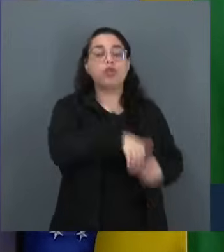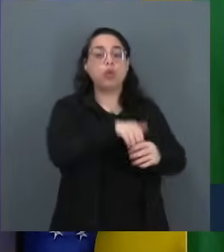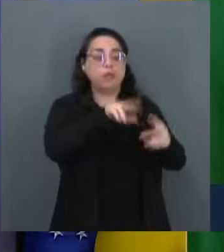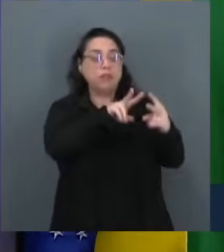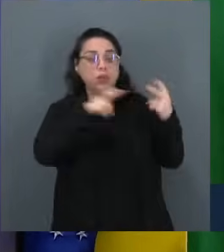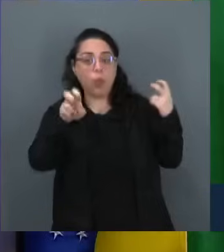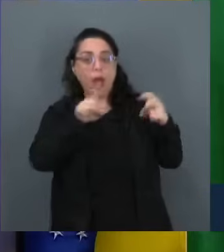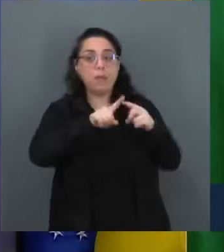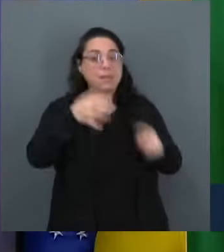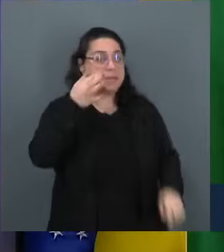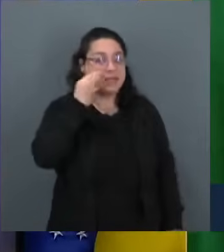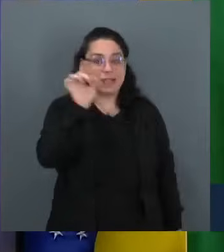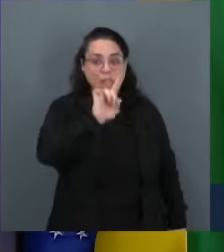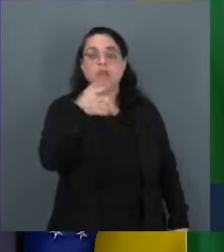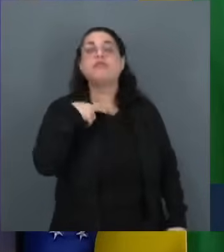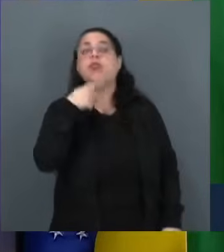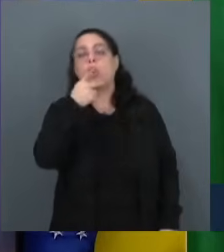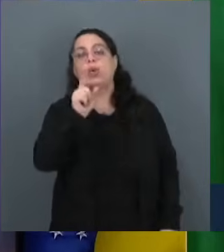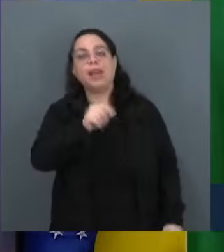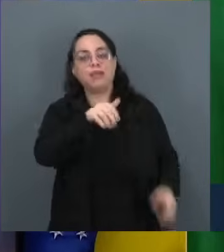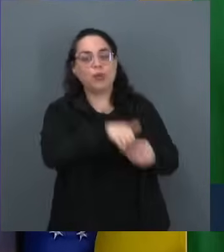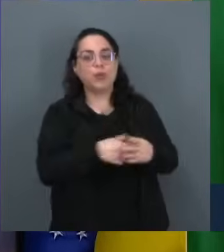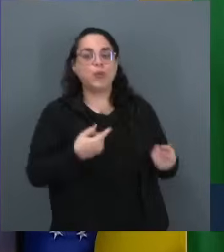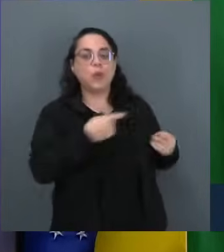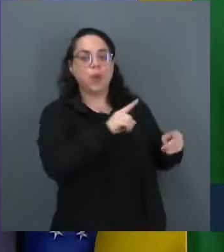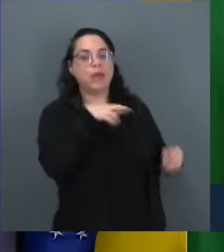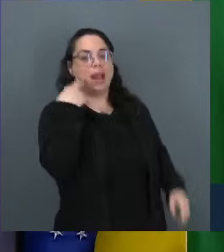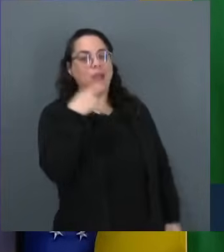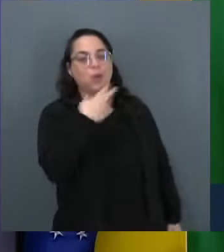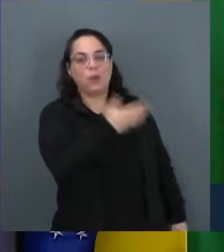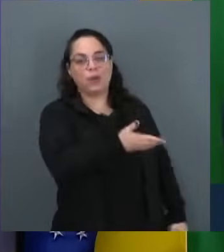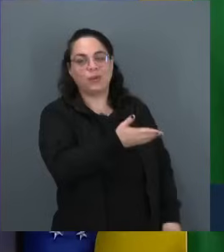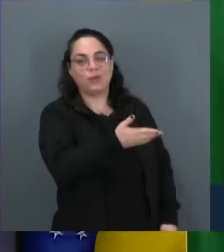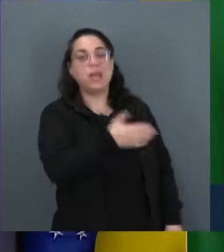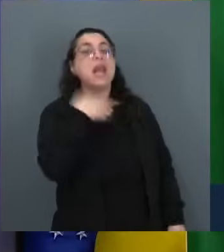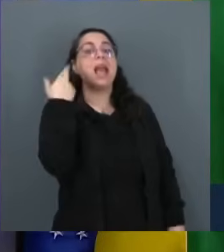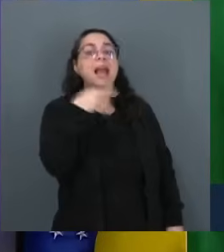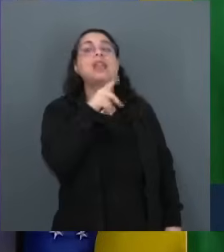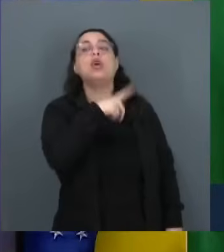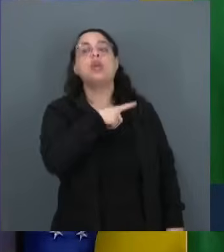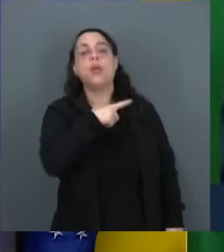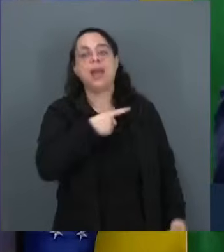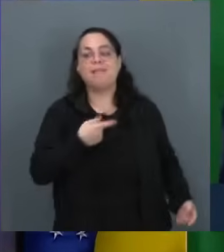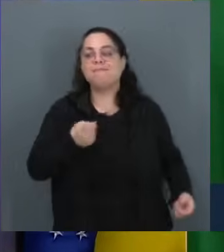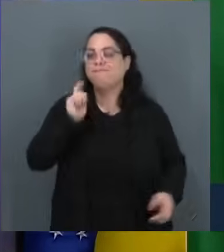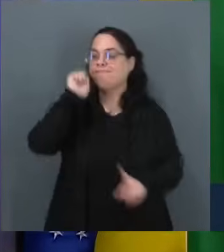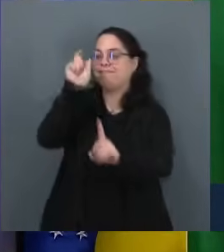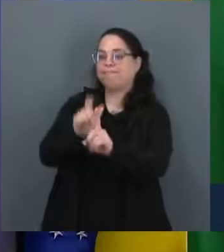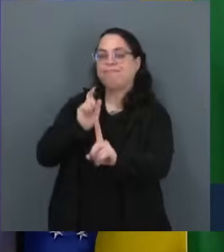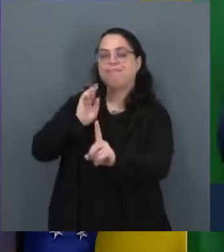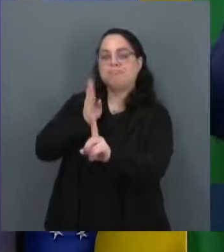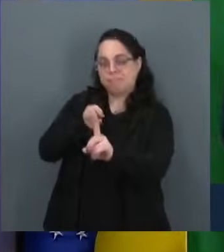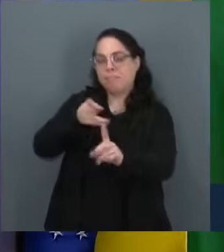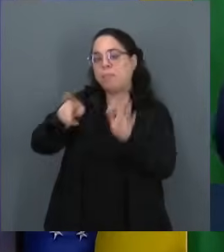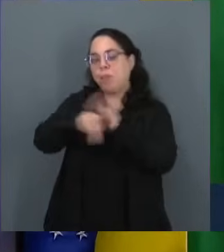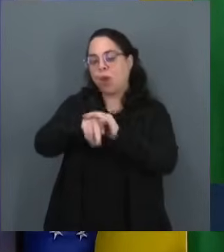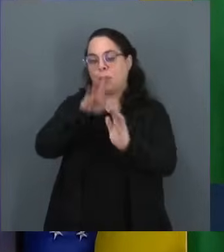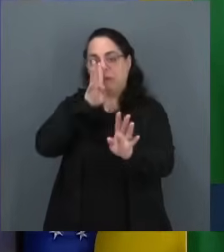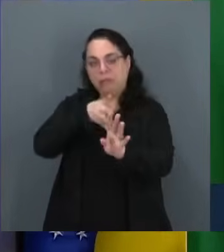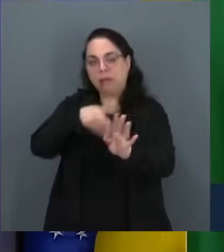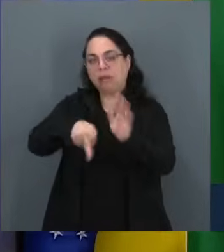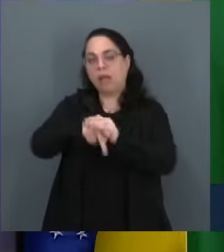votar contra o relatório que indiciava pessoas de uma